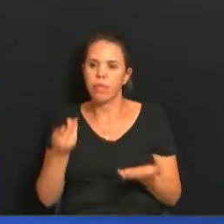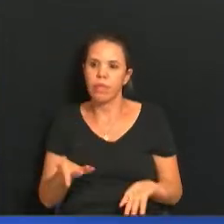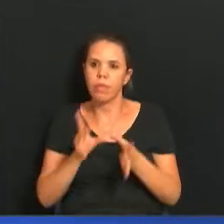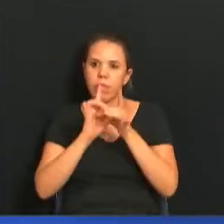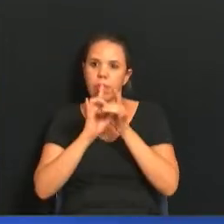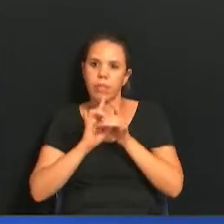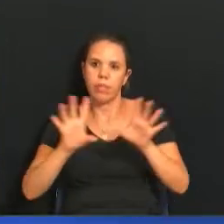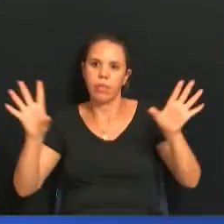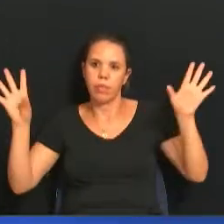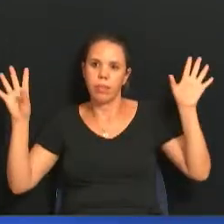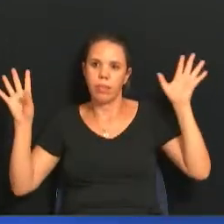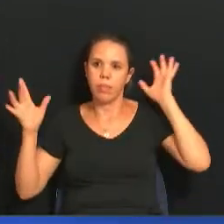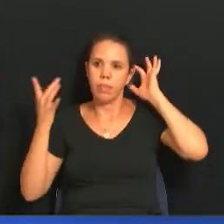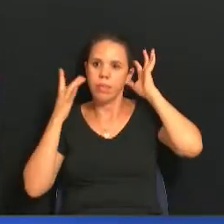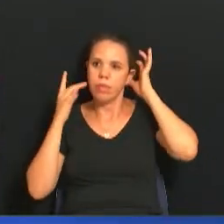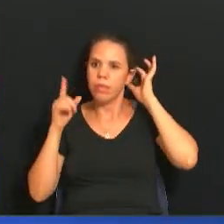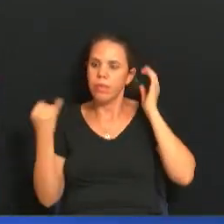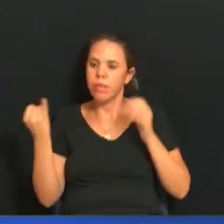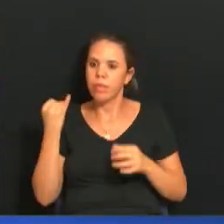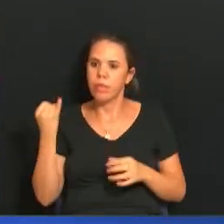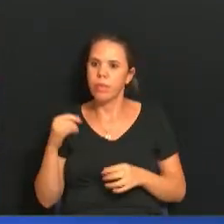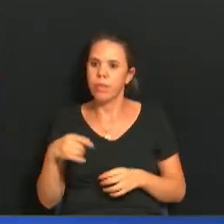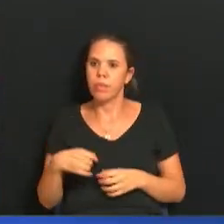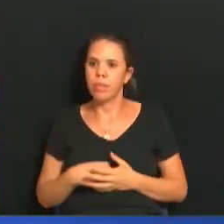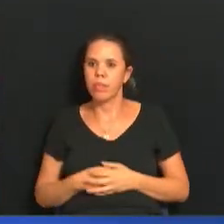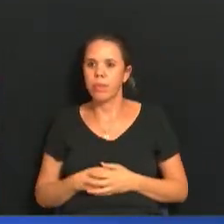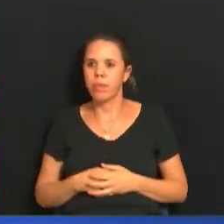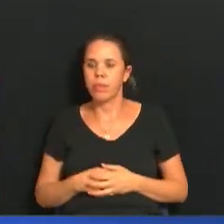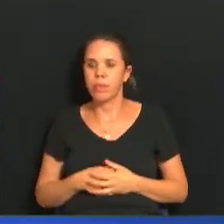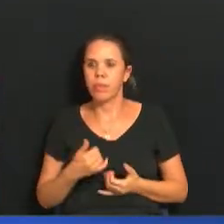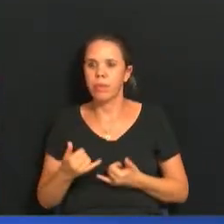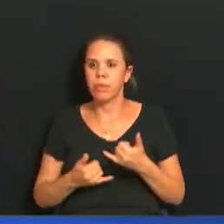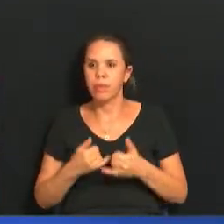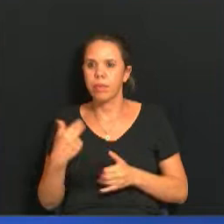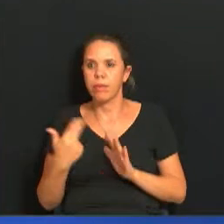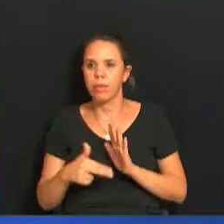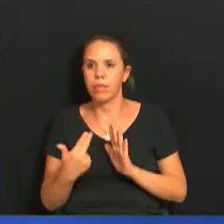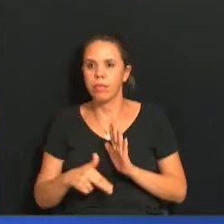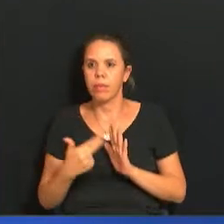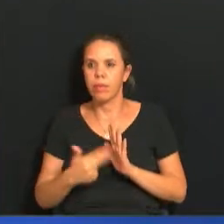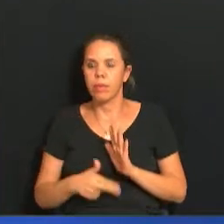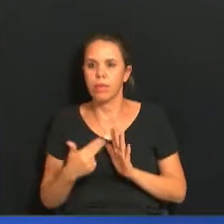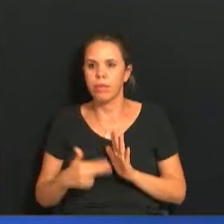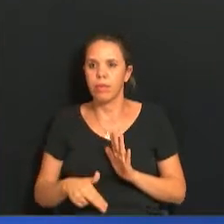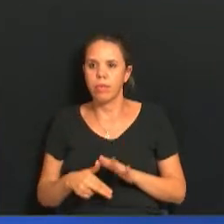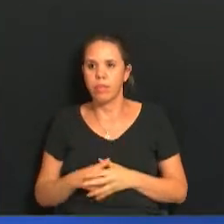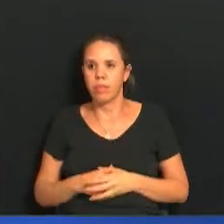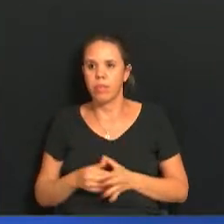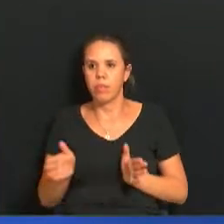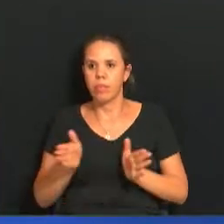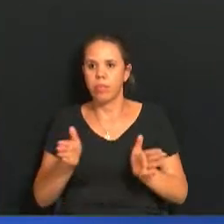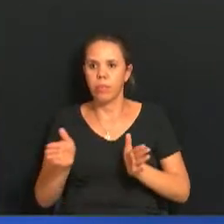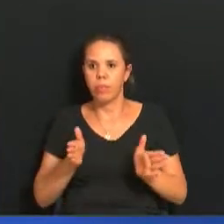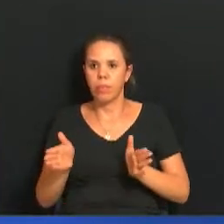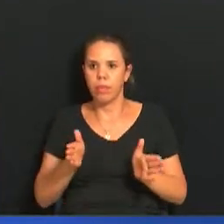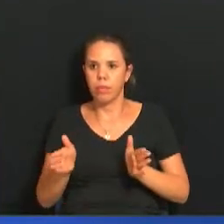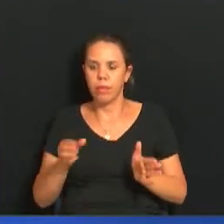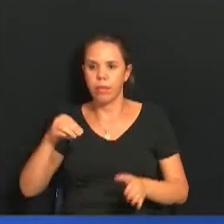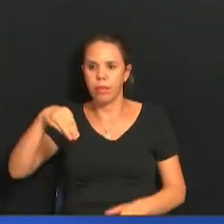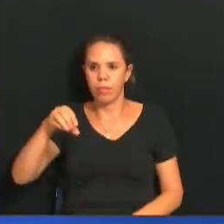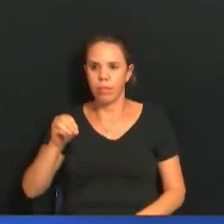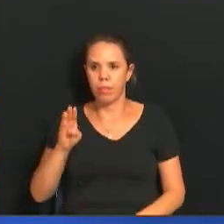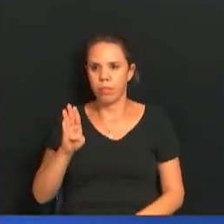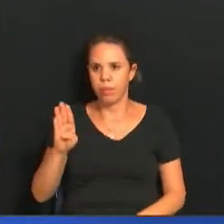liberdade. Acho que não seria demais se a gente brincasse de mudar o nome de Citamobi Acessibilidade para Citamobi